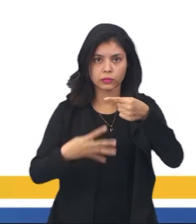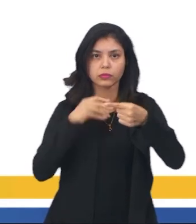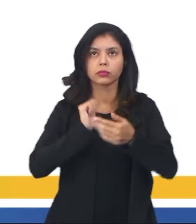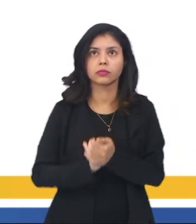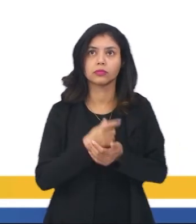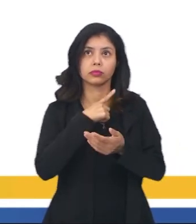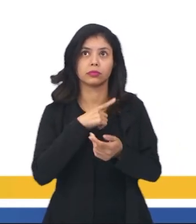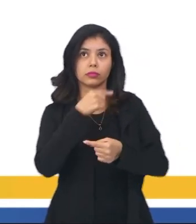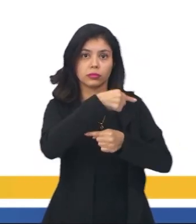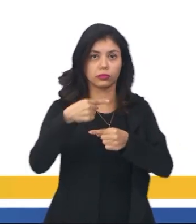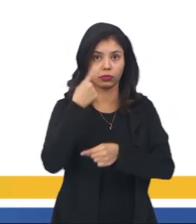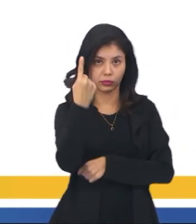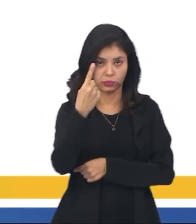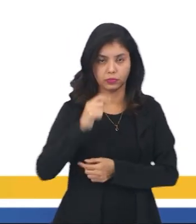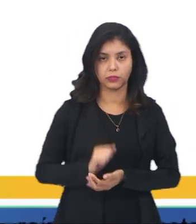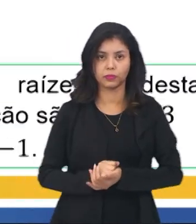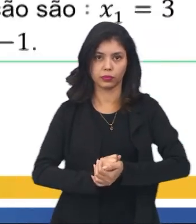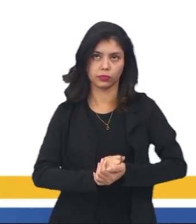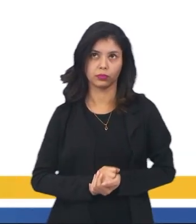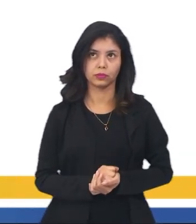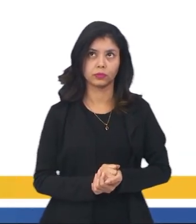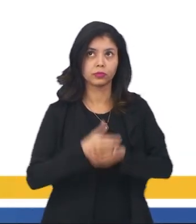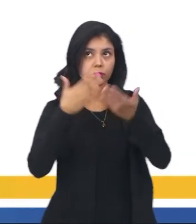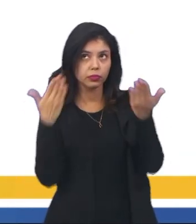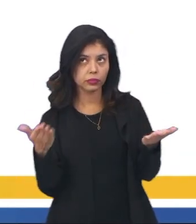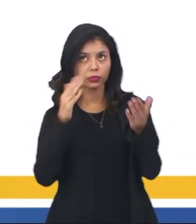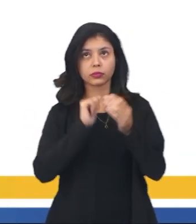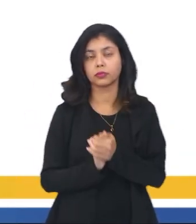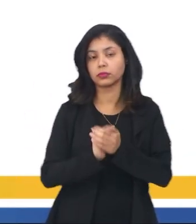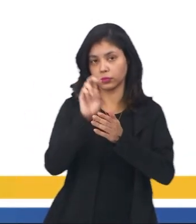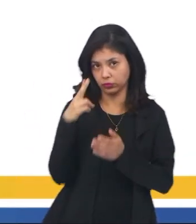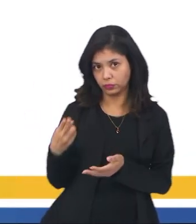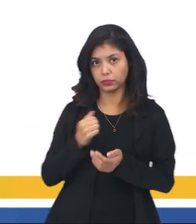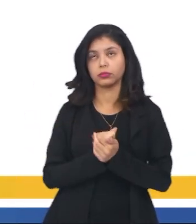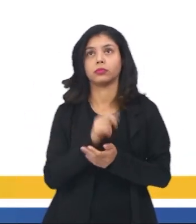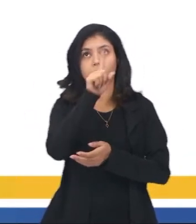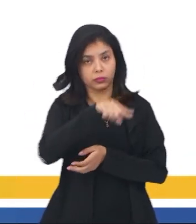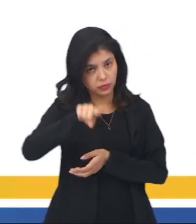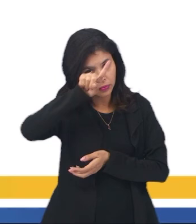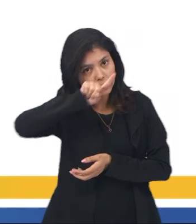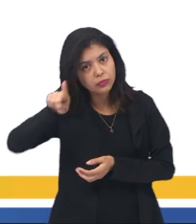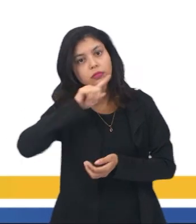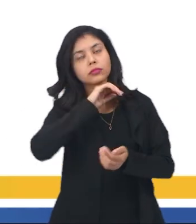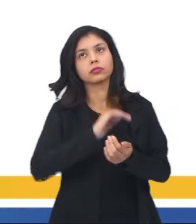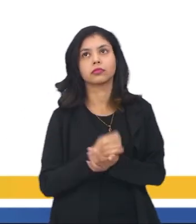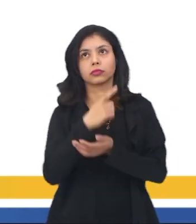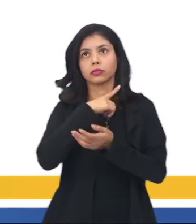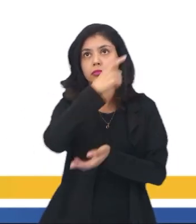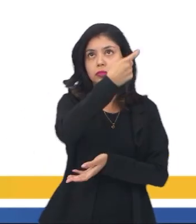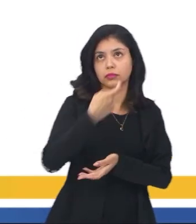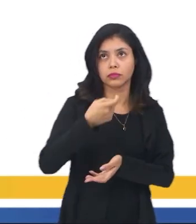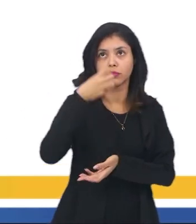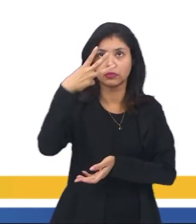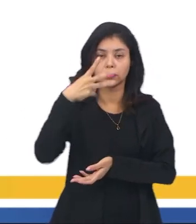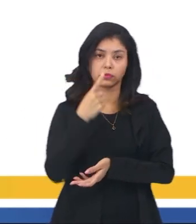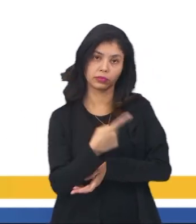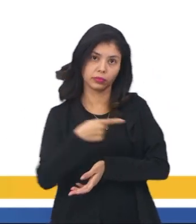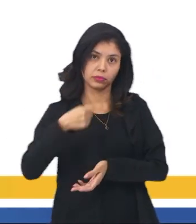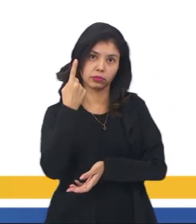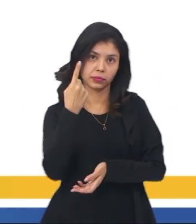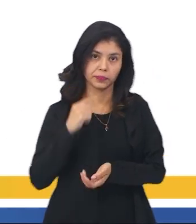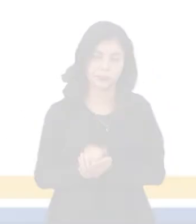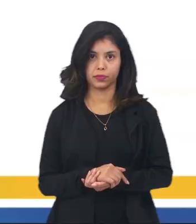4, vamos ter x2 igual a menos 1, né? Ou seja, as raízes dessa equação é 3 e menos